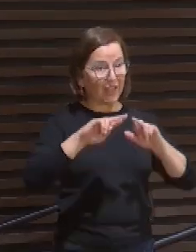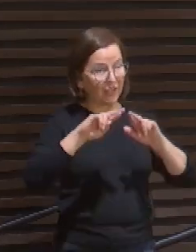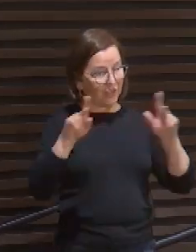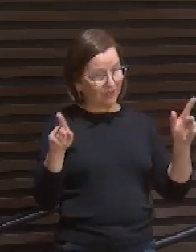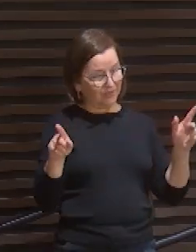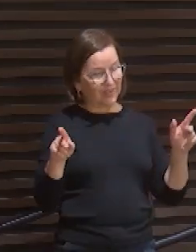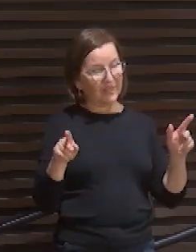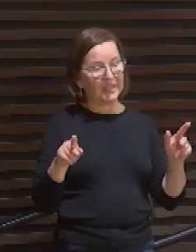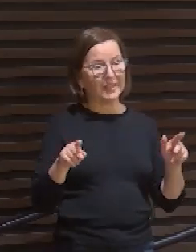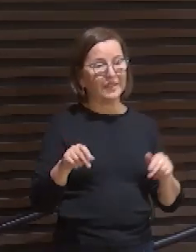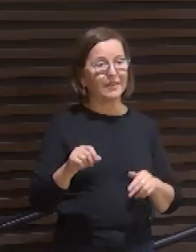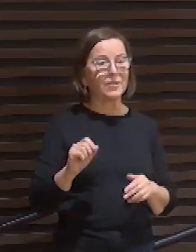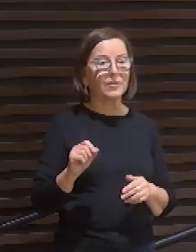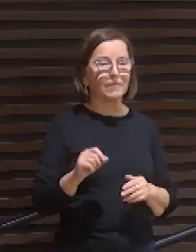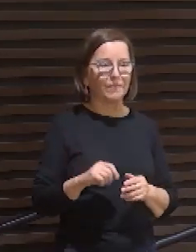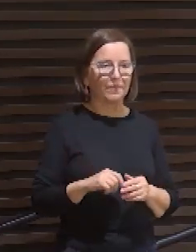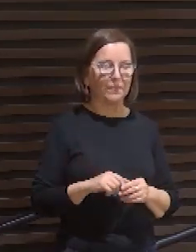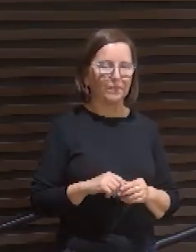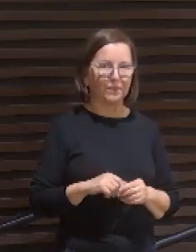seguinte: